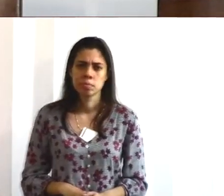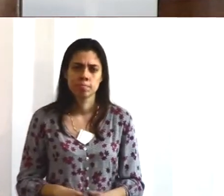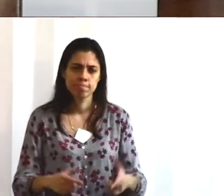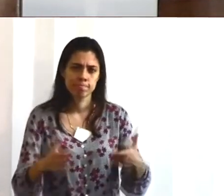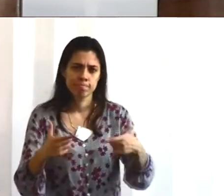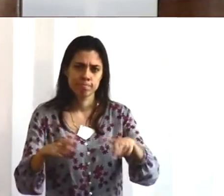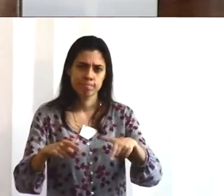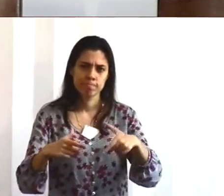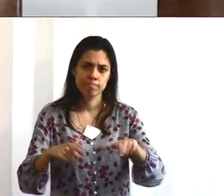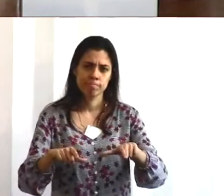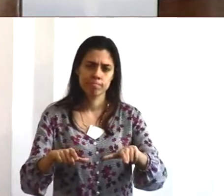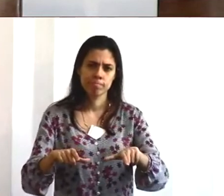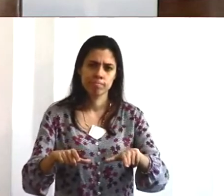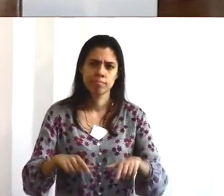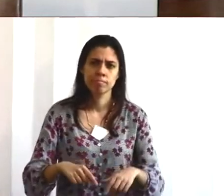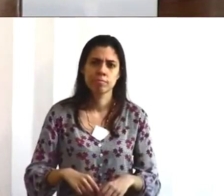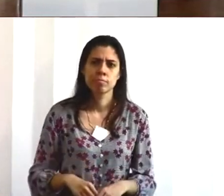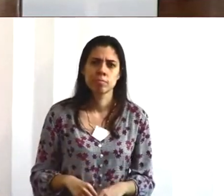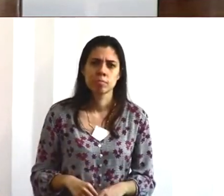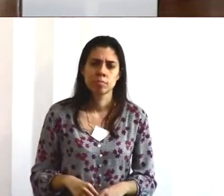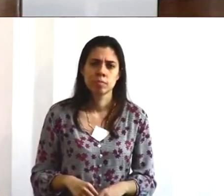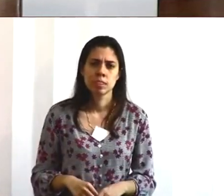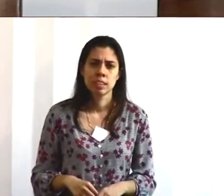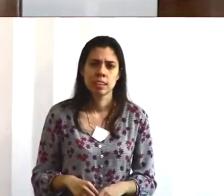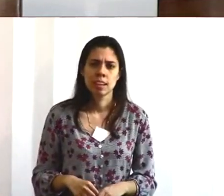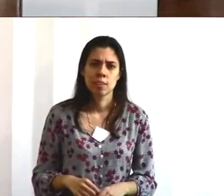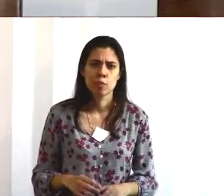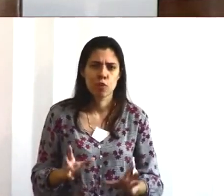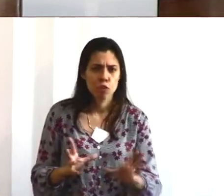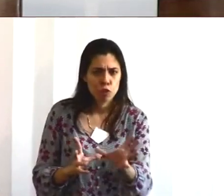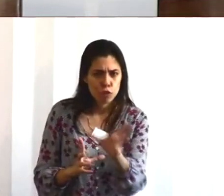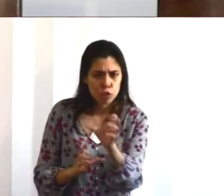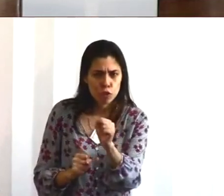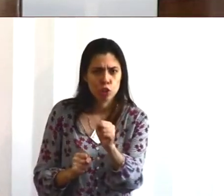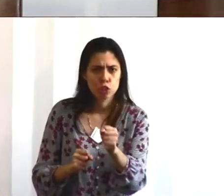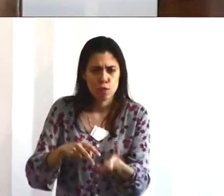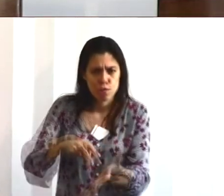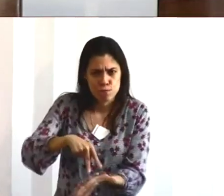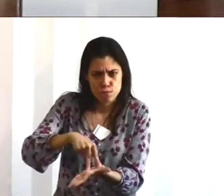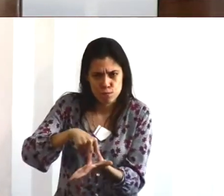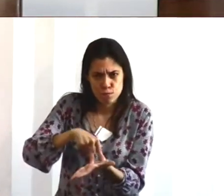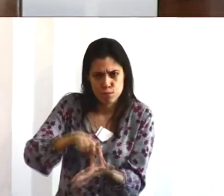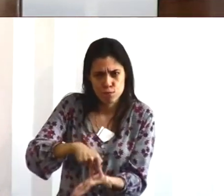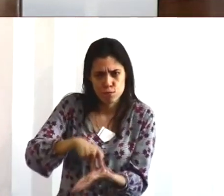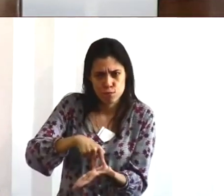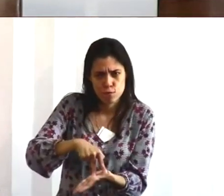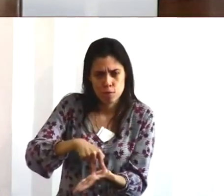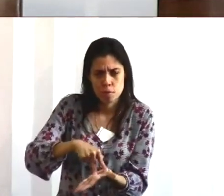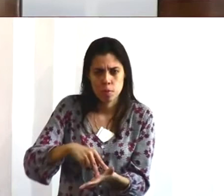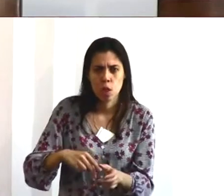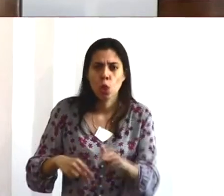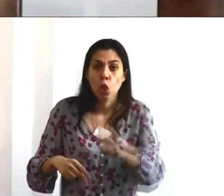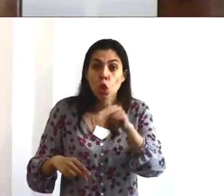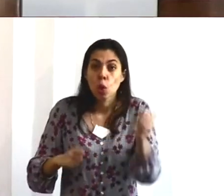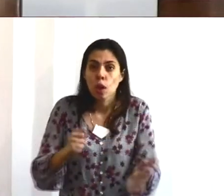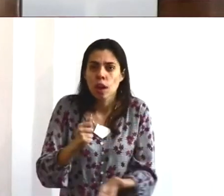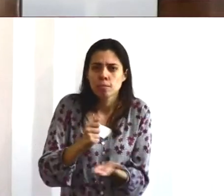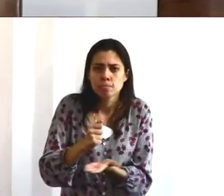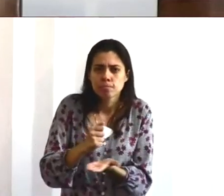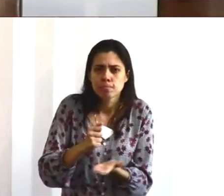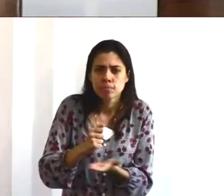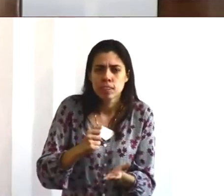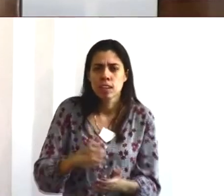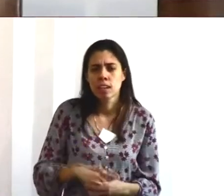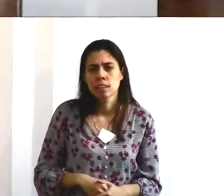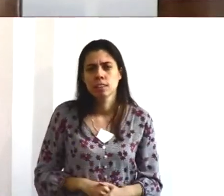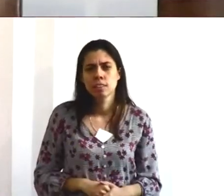que Deus está, nada vai abalar. Nada vai abalar. E depois disso, o salmista